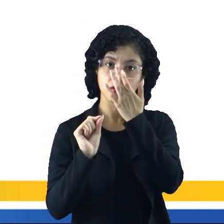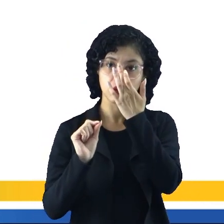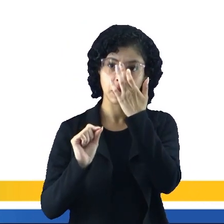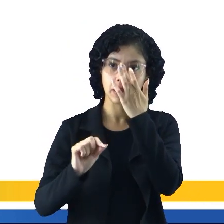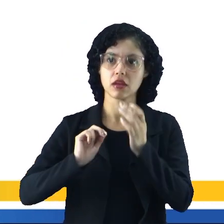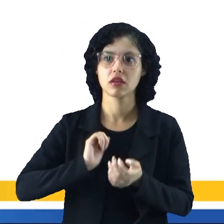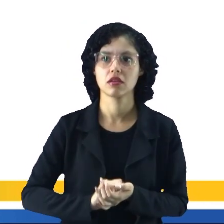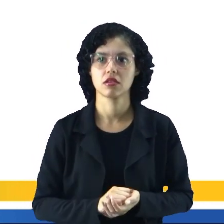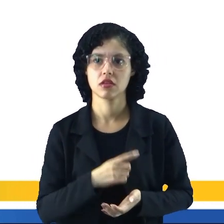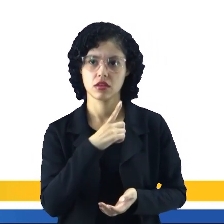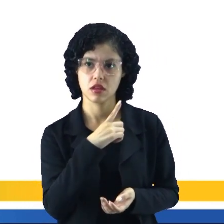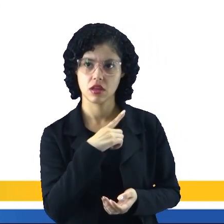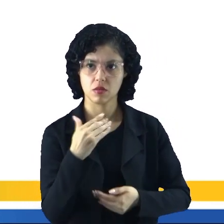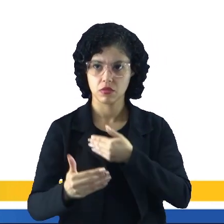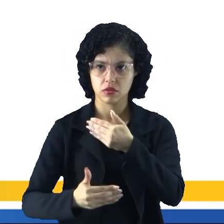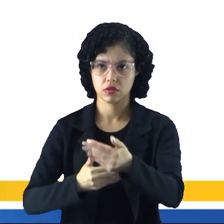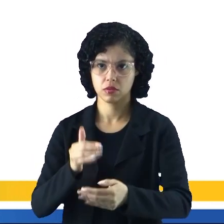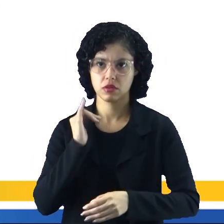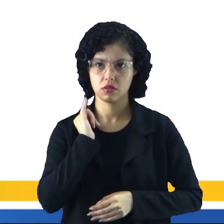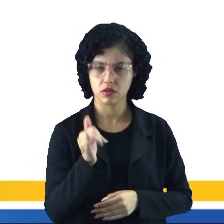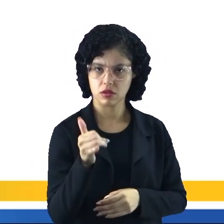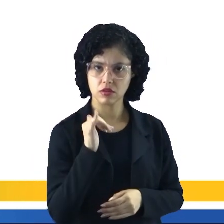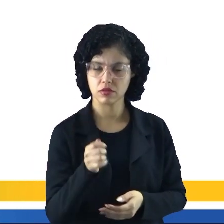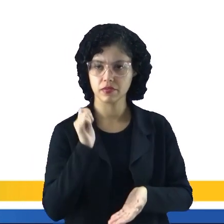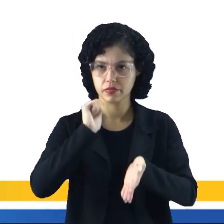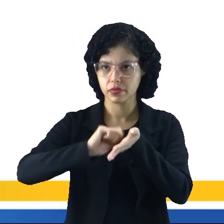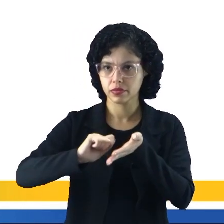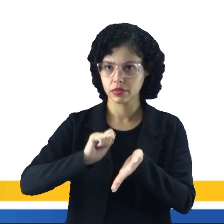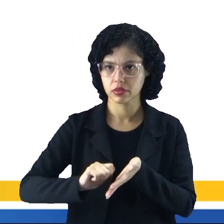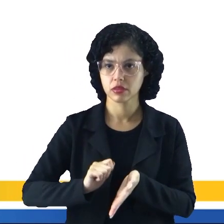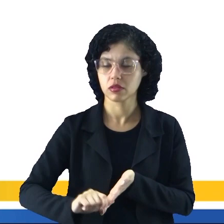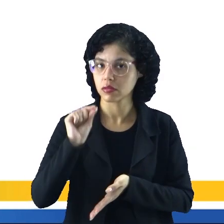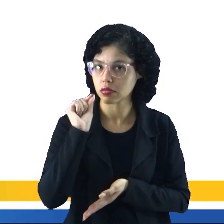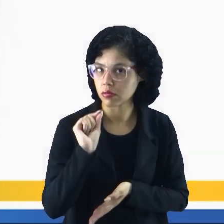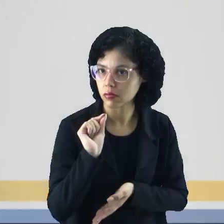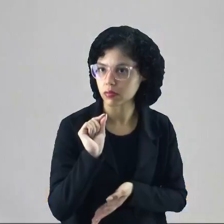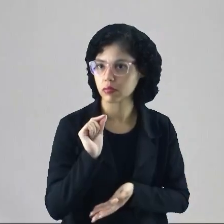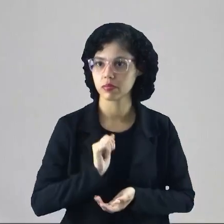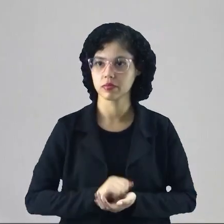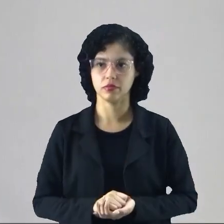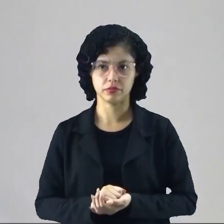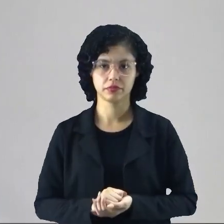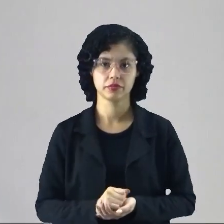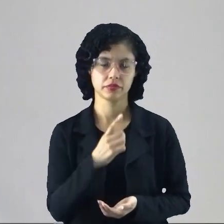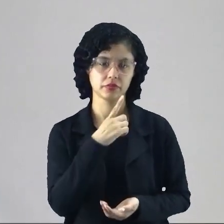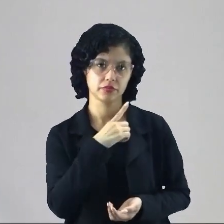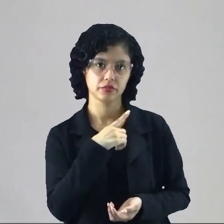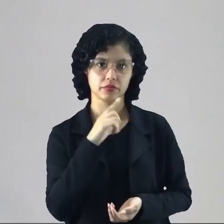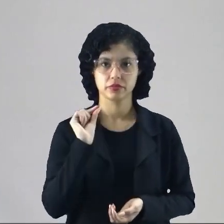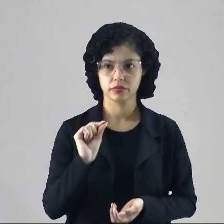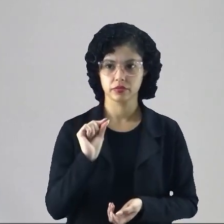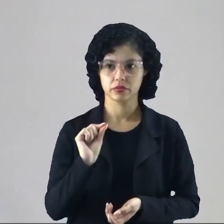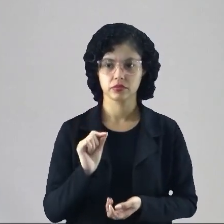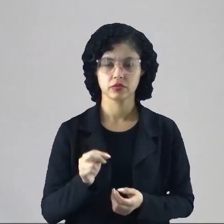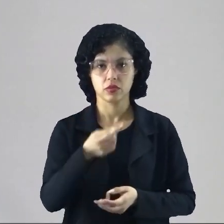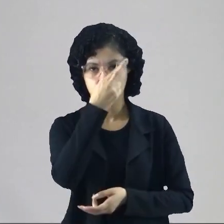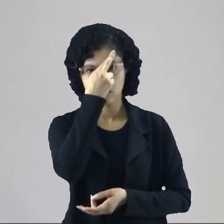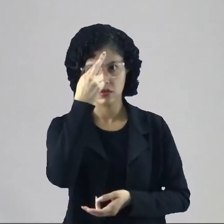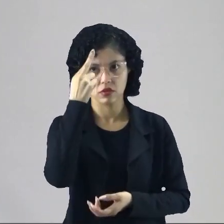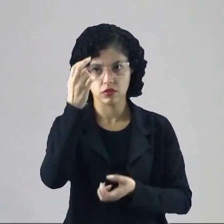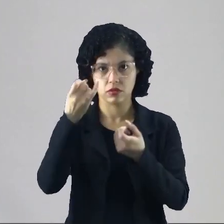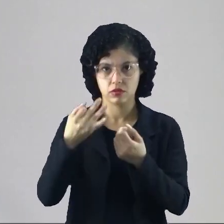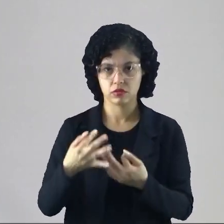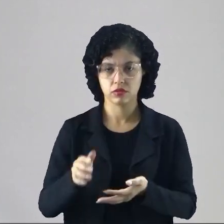singulariza esse procedimento narrativo é o registro de que né então Aqui nós temos uma história sendo